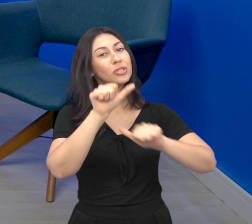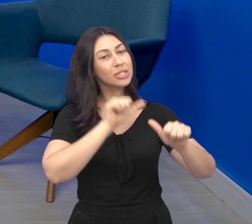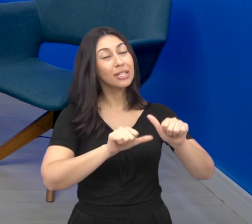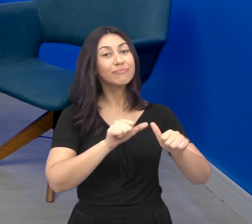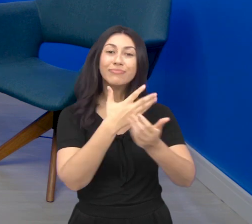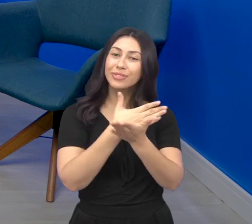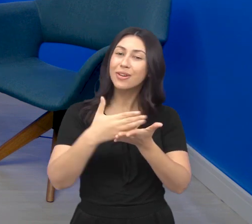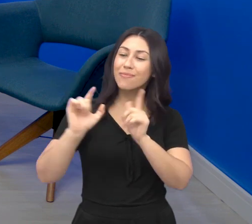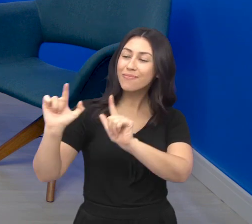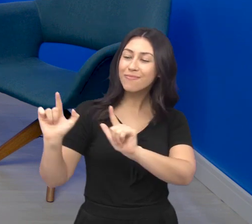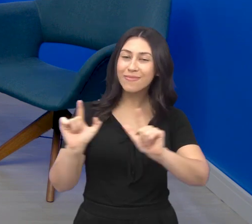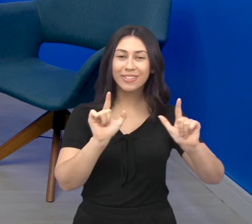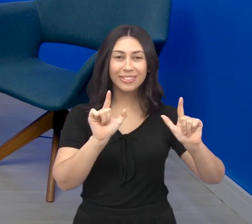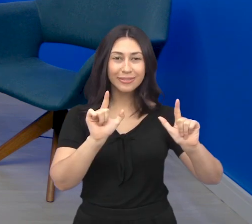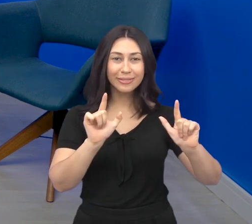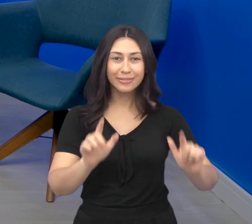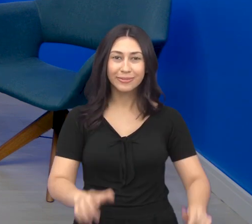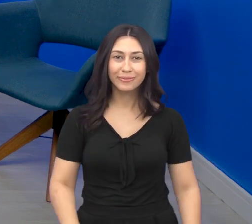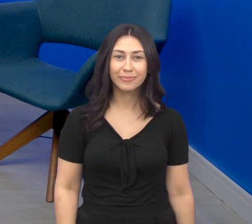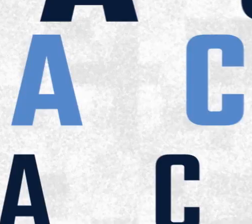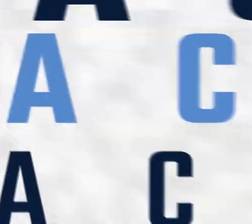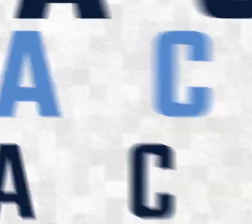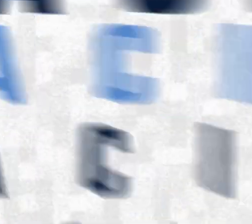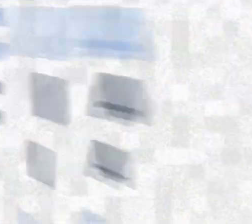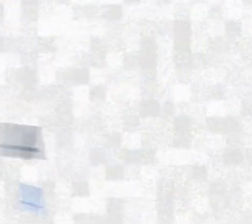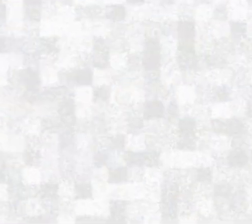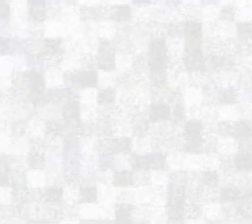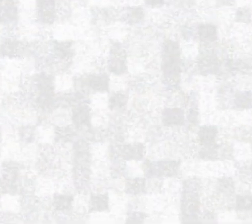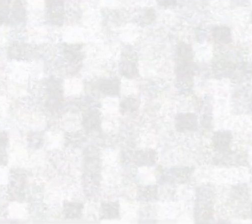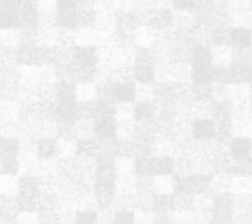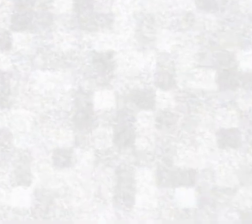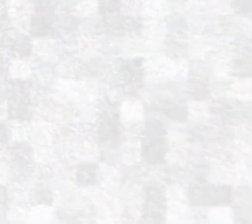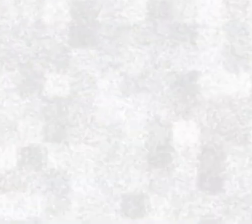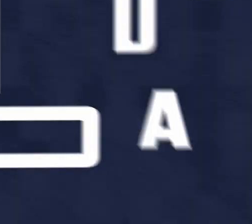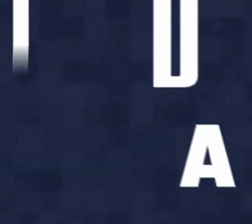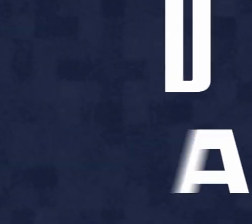realidade. Está começando o Sobre Política.